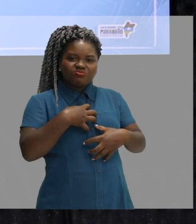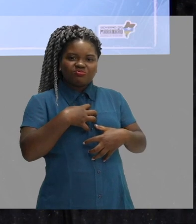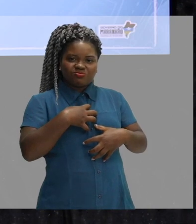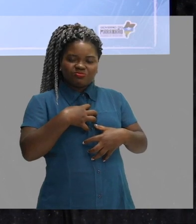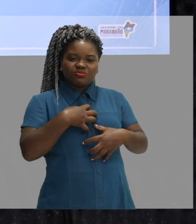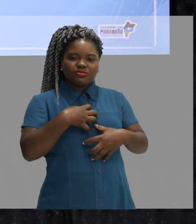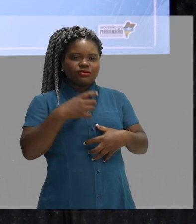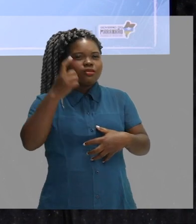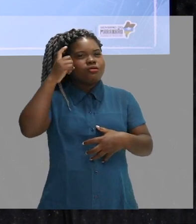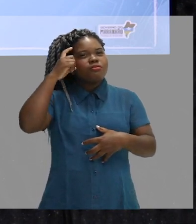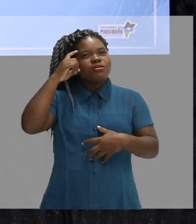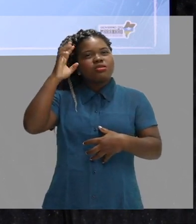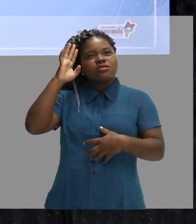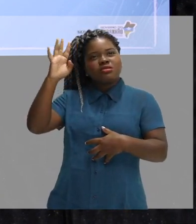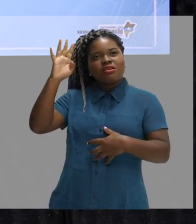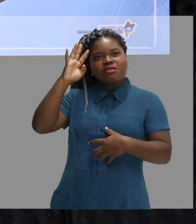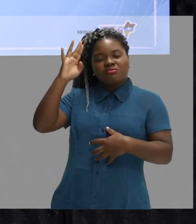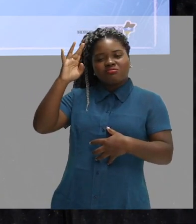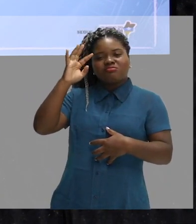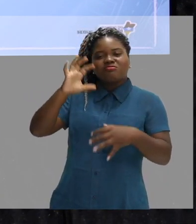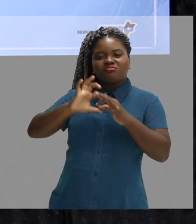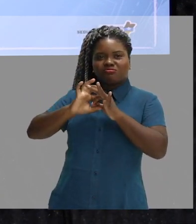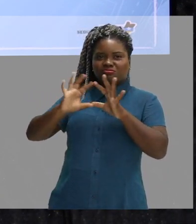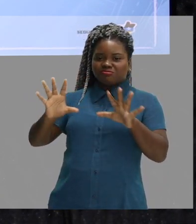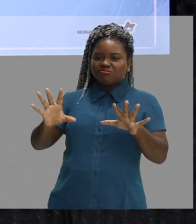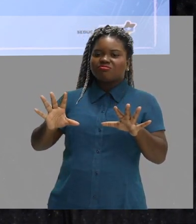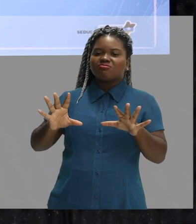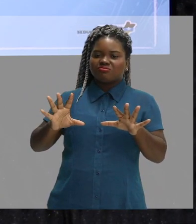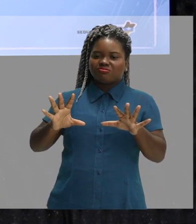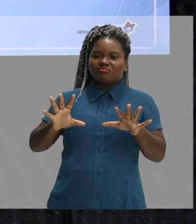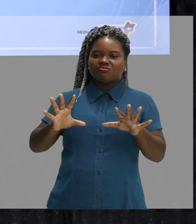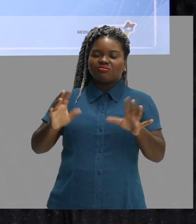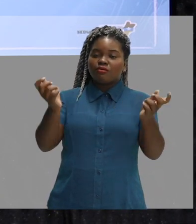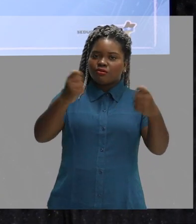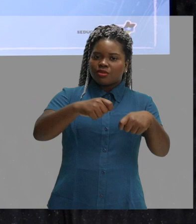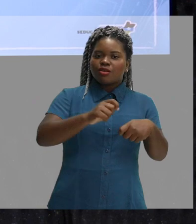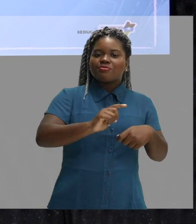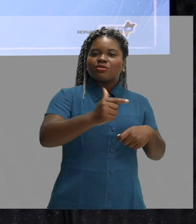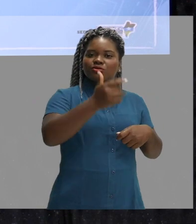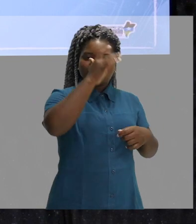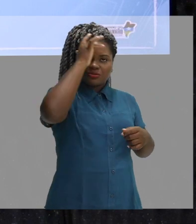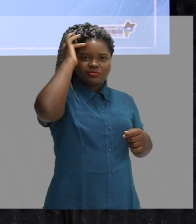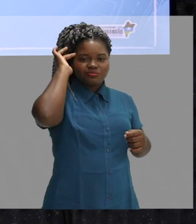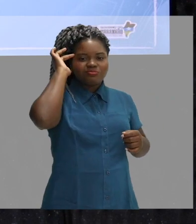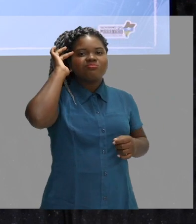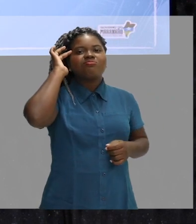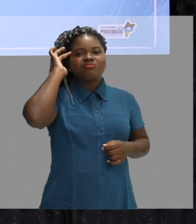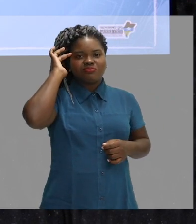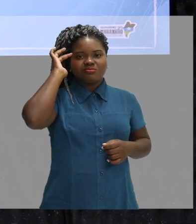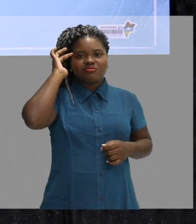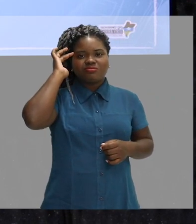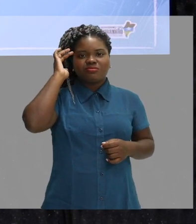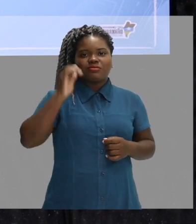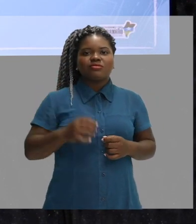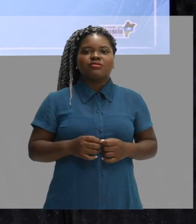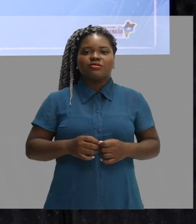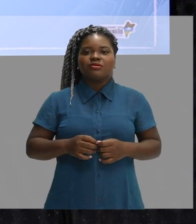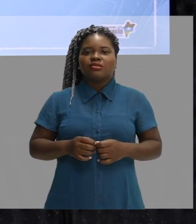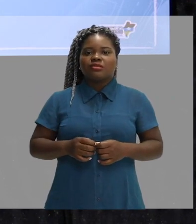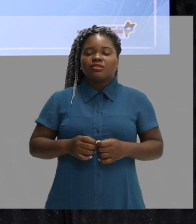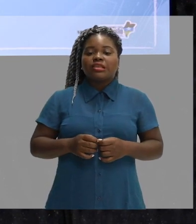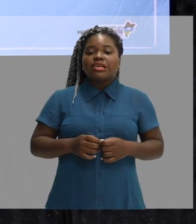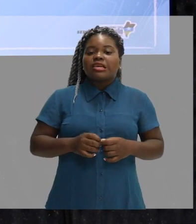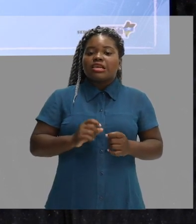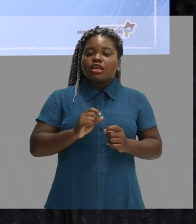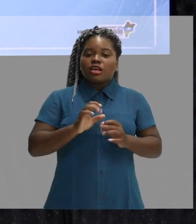é que os indivíduos vão perder a liberdade. Aqueles não perdem a liberdade. Eles apenas limitam a sua